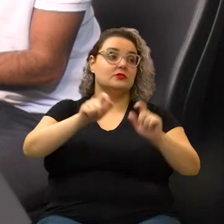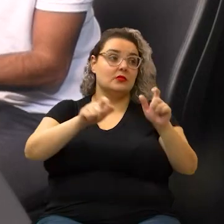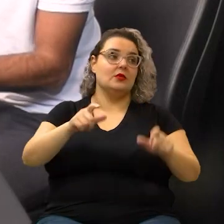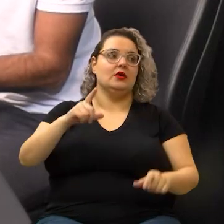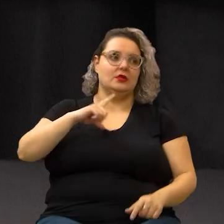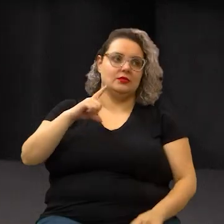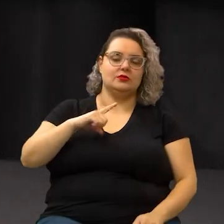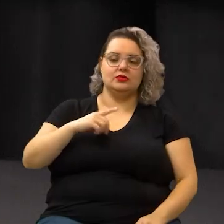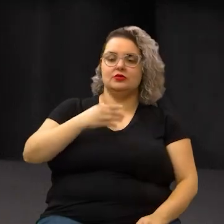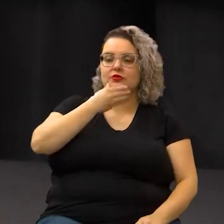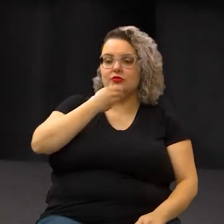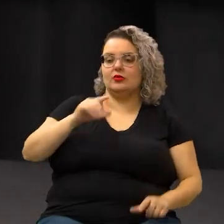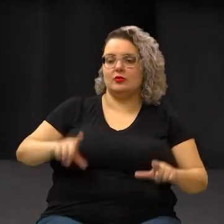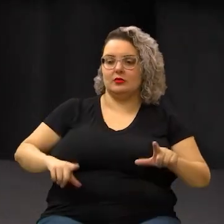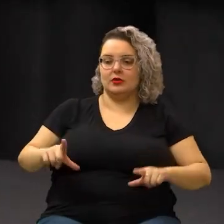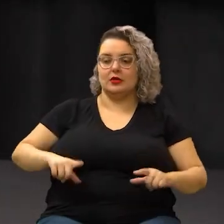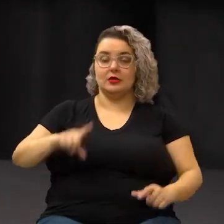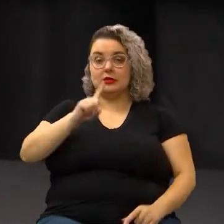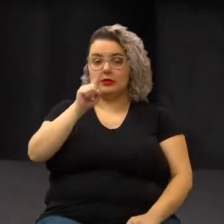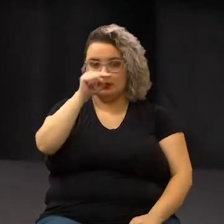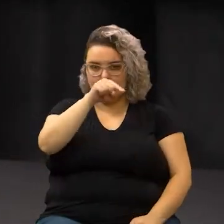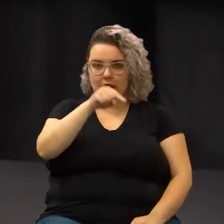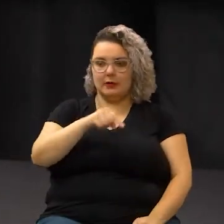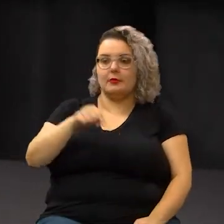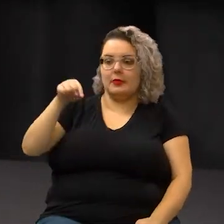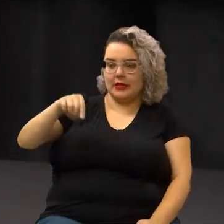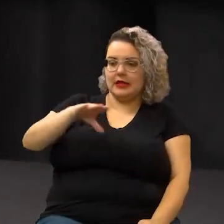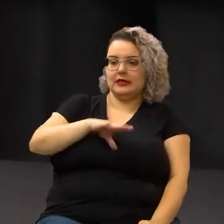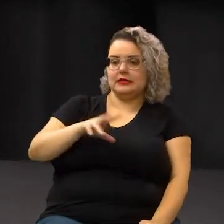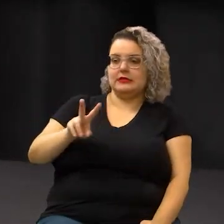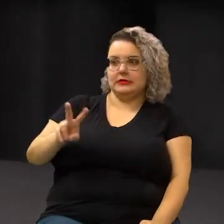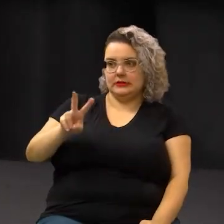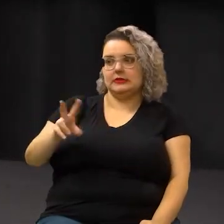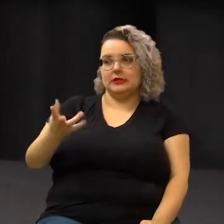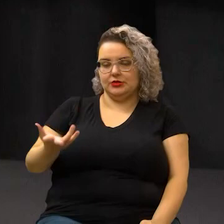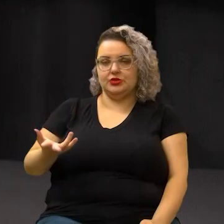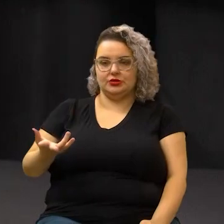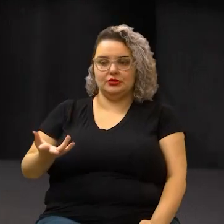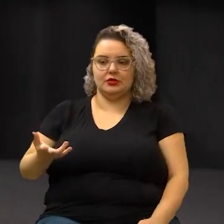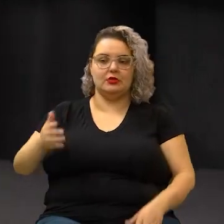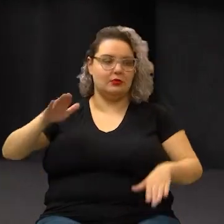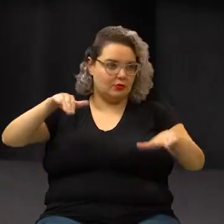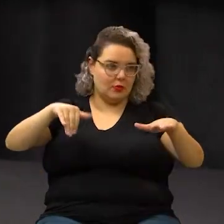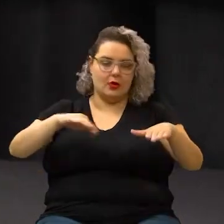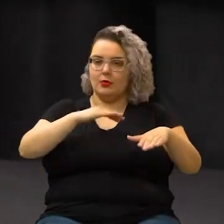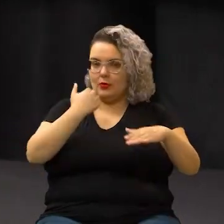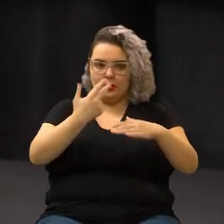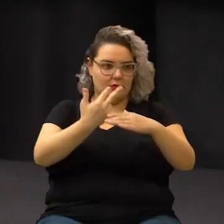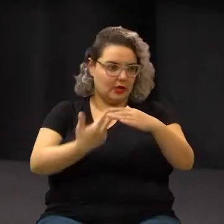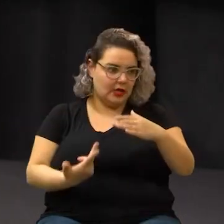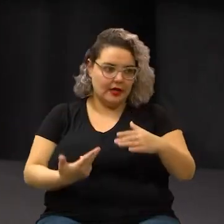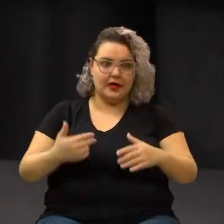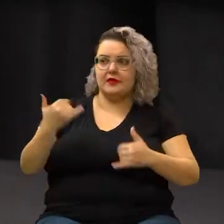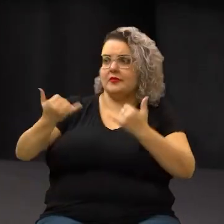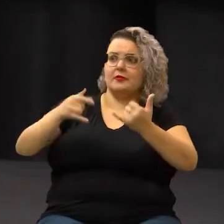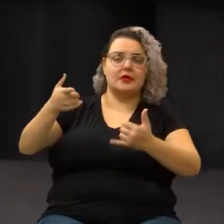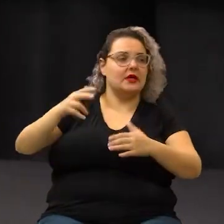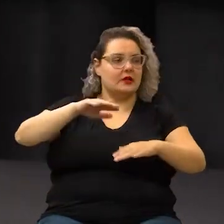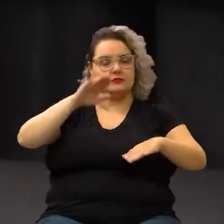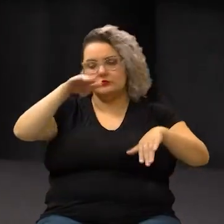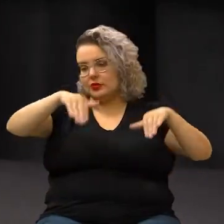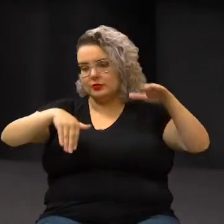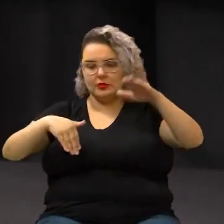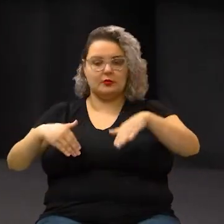pessoas, né? E eu tive um primo que, inclusive, não lá, mas aqui em Valinhos, que morreu afogado também, que foi nadar com os amigos, estava brincando, vamos ali